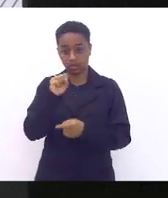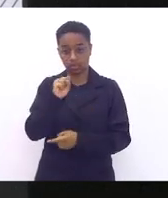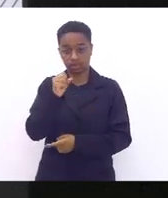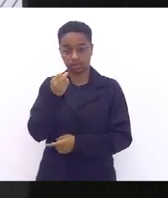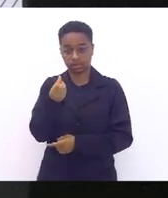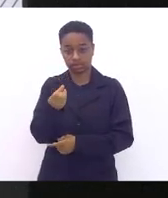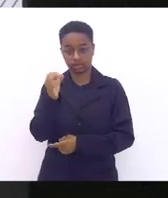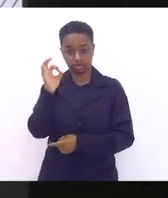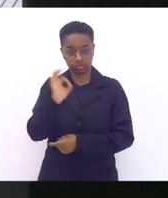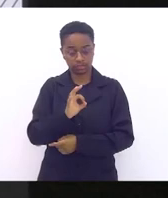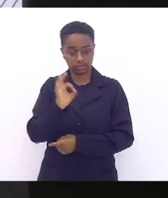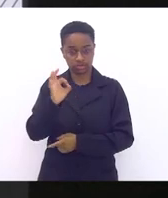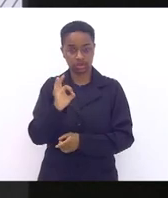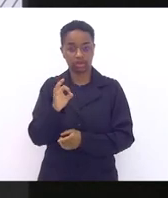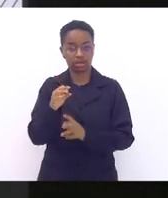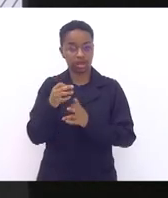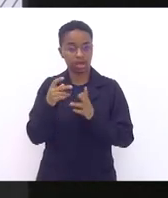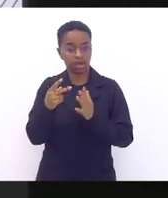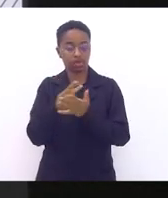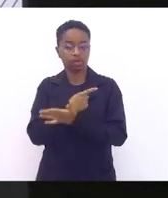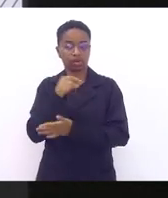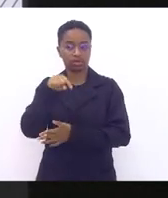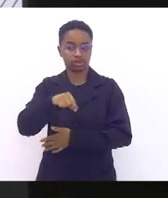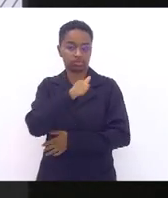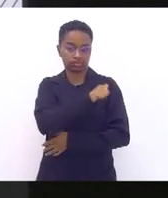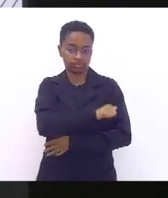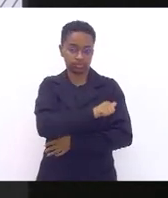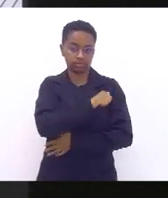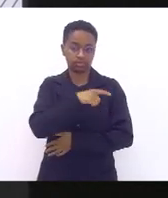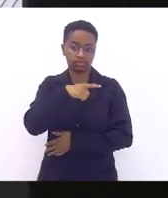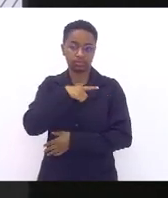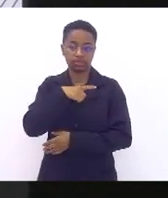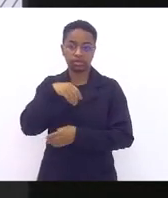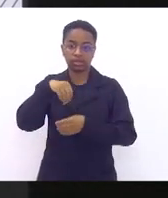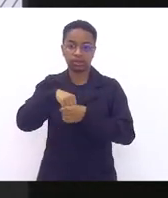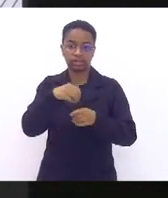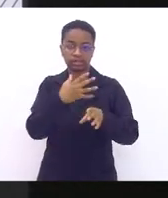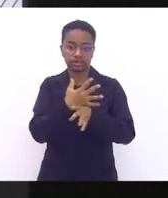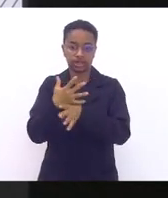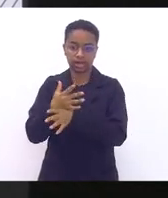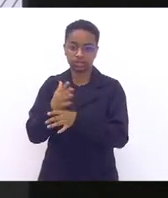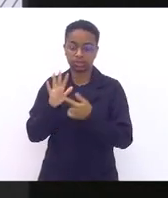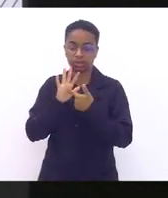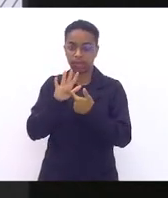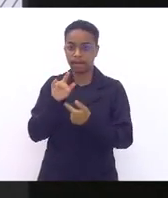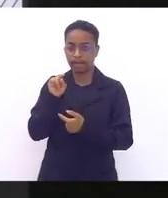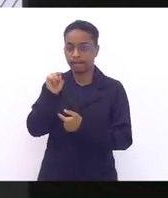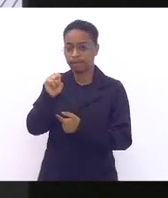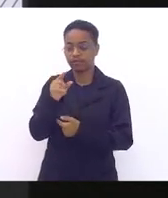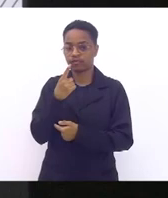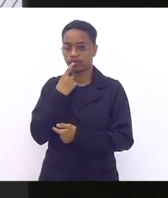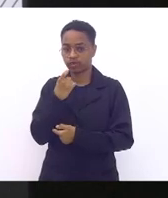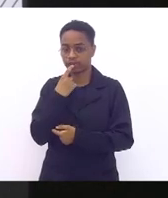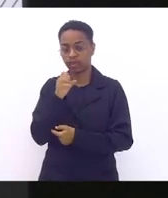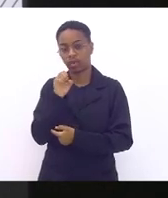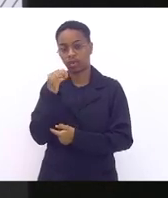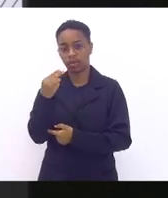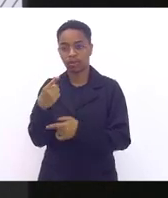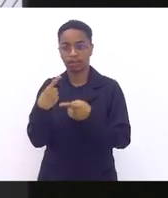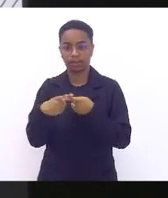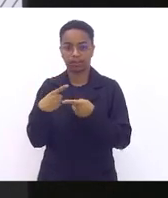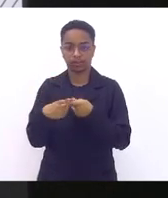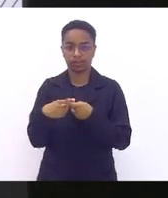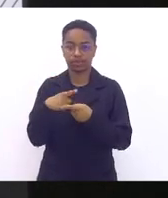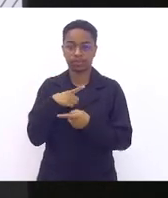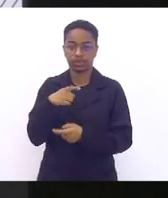86% dos casos do Estado do Rio de Janeiro estão contidos nessas cidades. Ou porque são ali... aquele